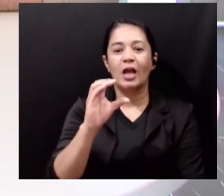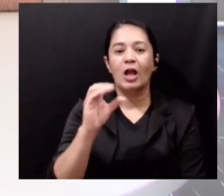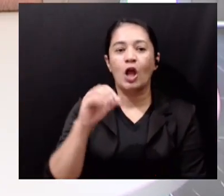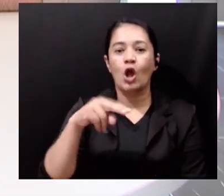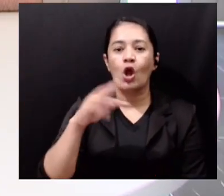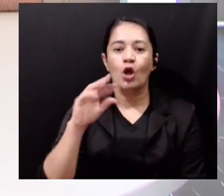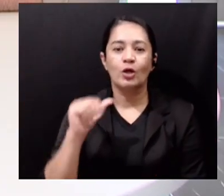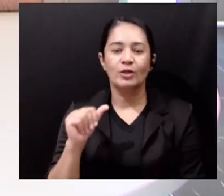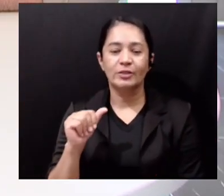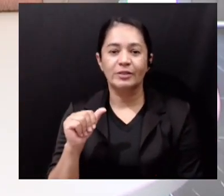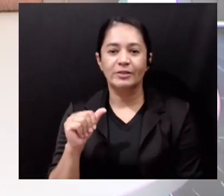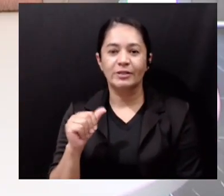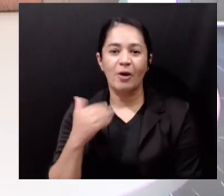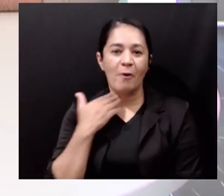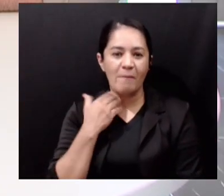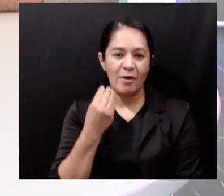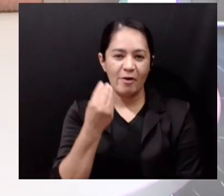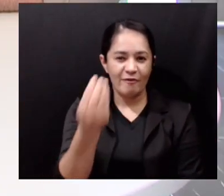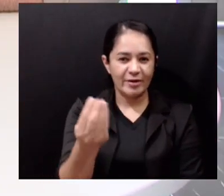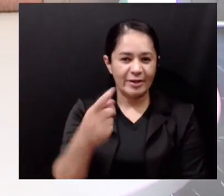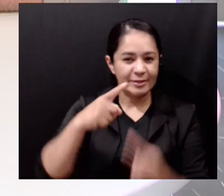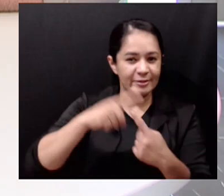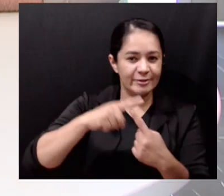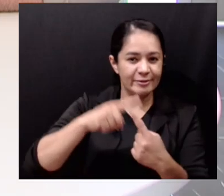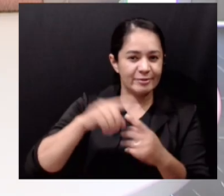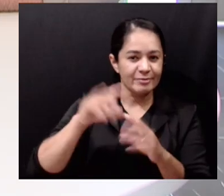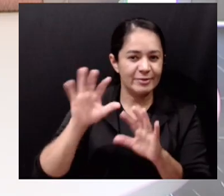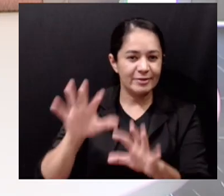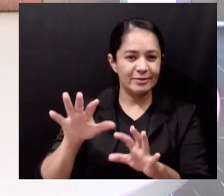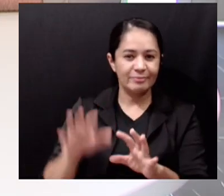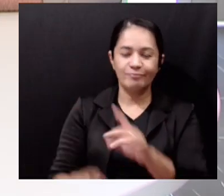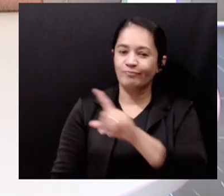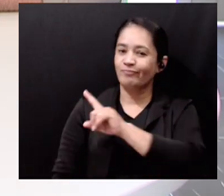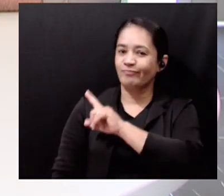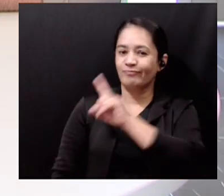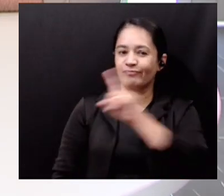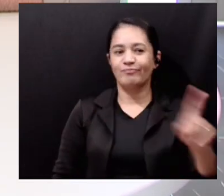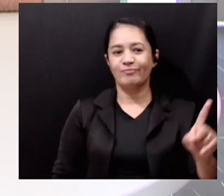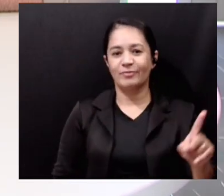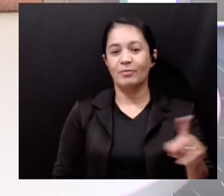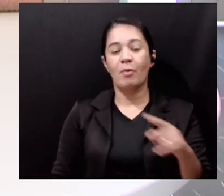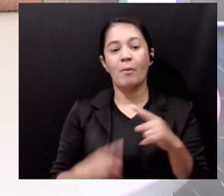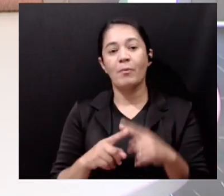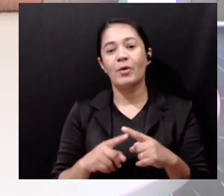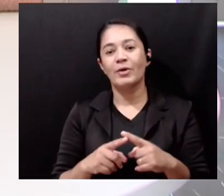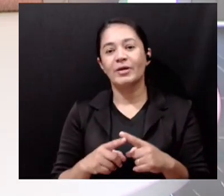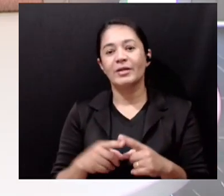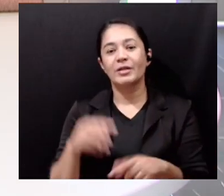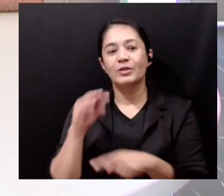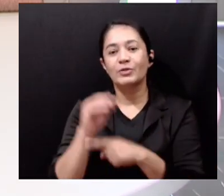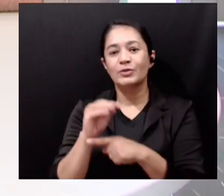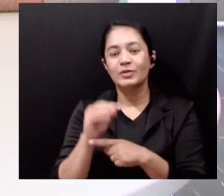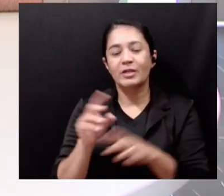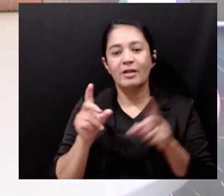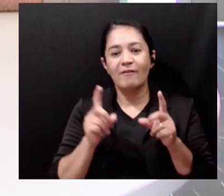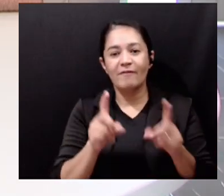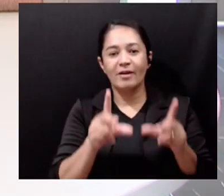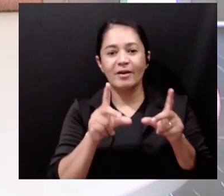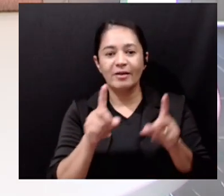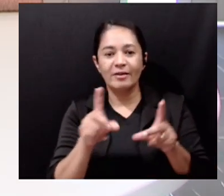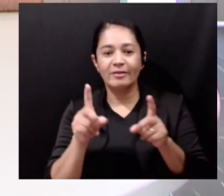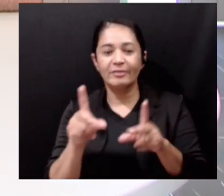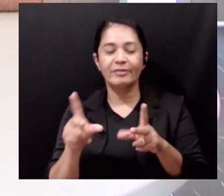conta para você. Né? O banco, afinal de contas, ele sobrevive vendendo serviços, né? E cobrando suas